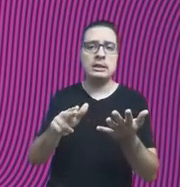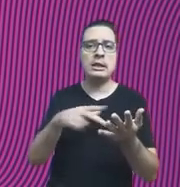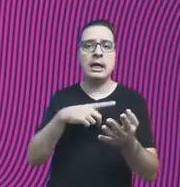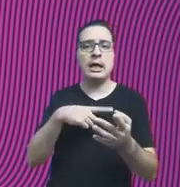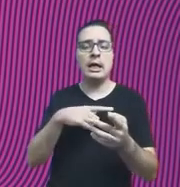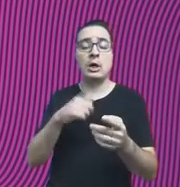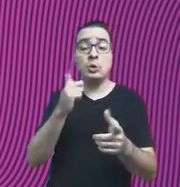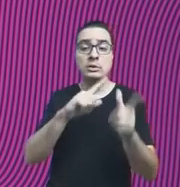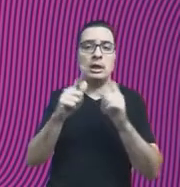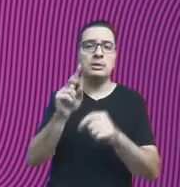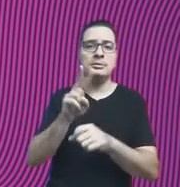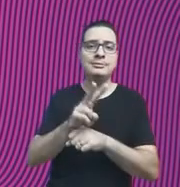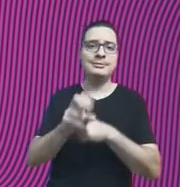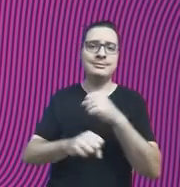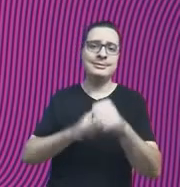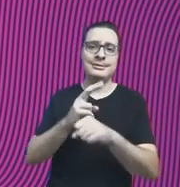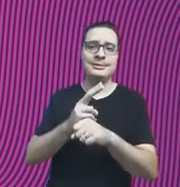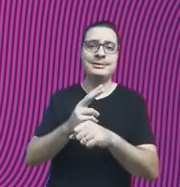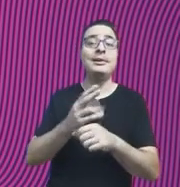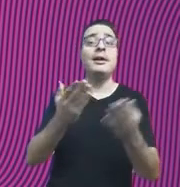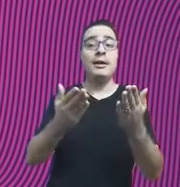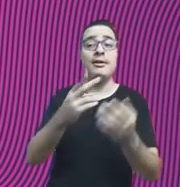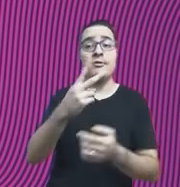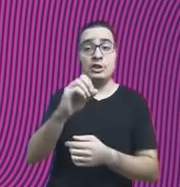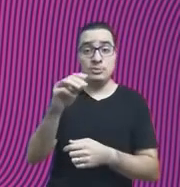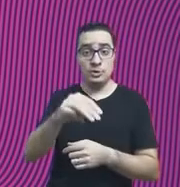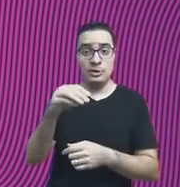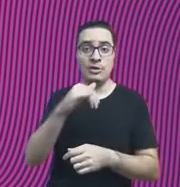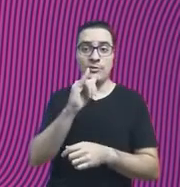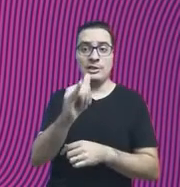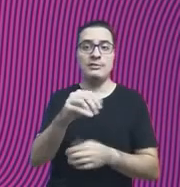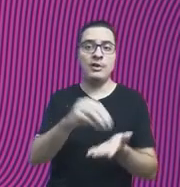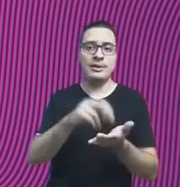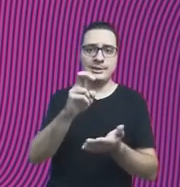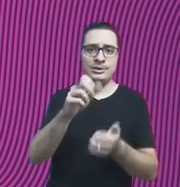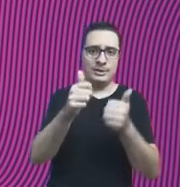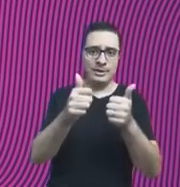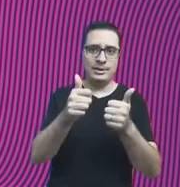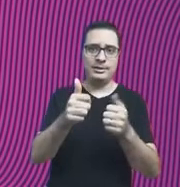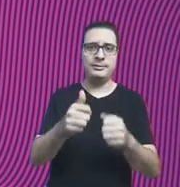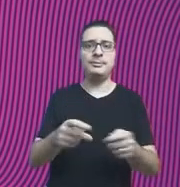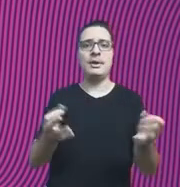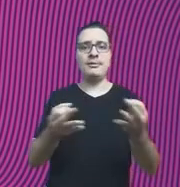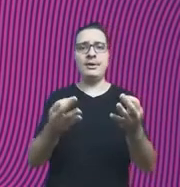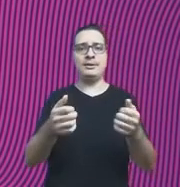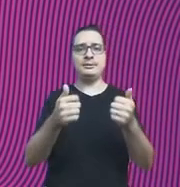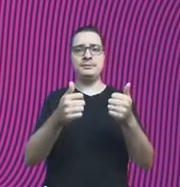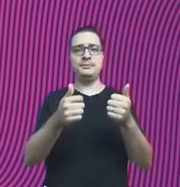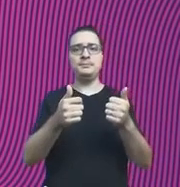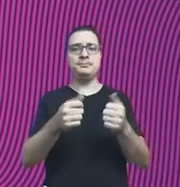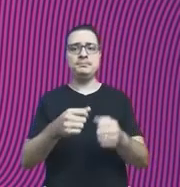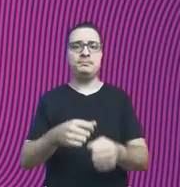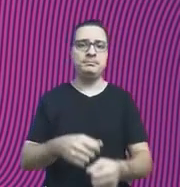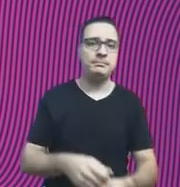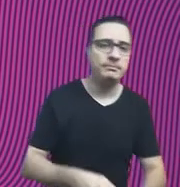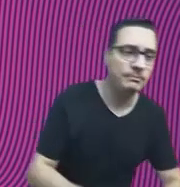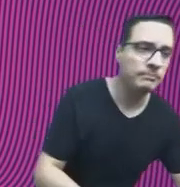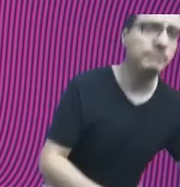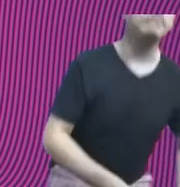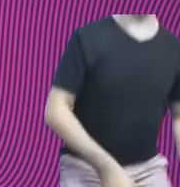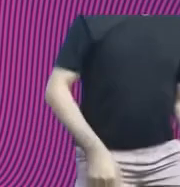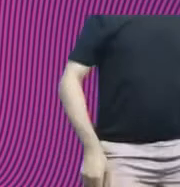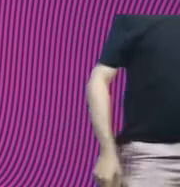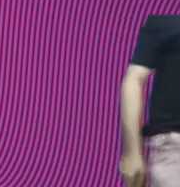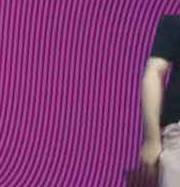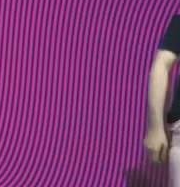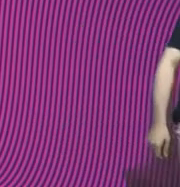Zé, 20 minutos, eu te aviso quando faltar 5, por favor. Perfeito. Bom dia, Paulo. Bom dia, Guilherme. Bom